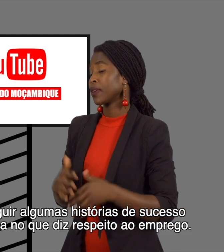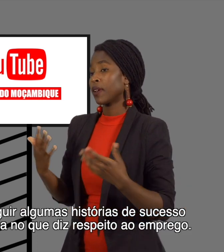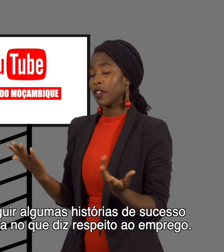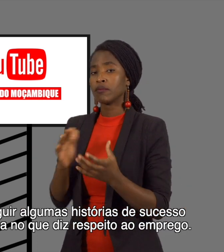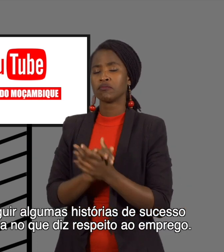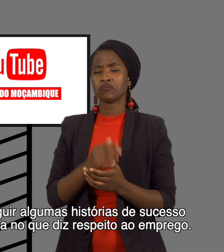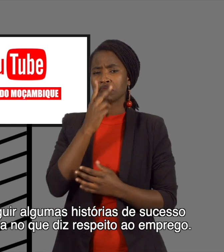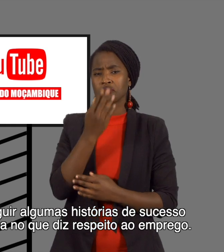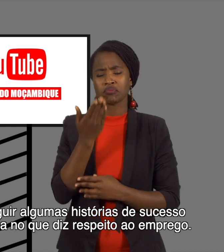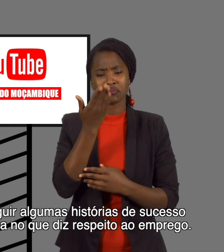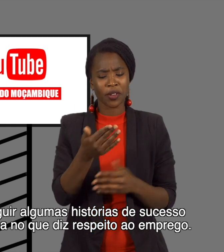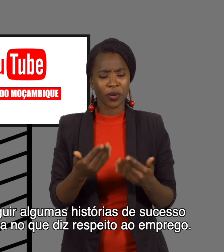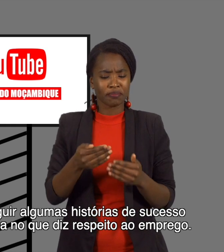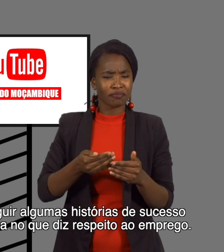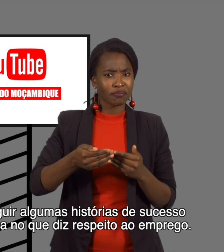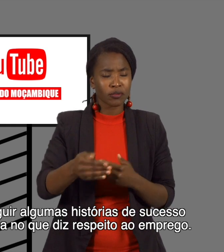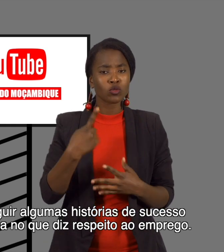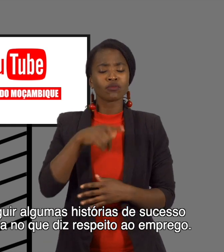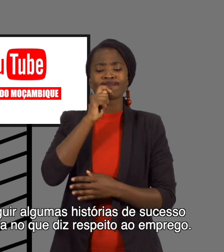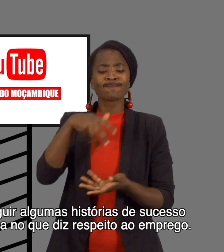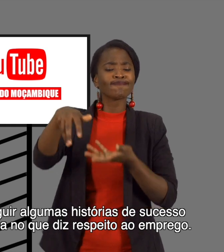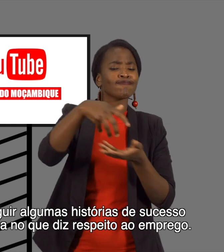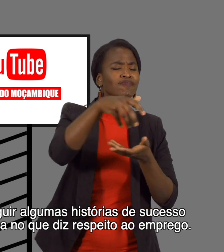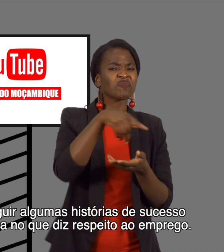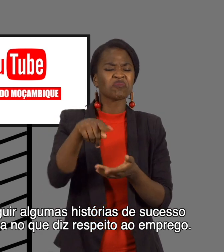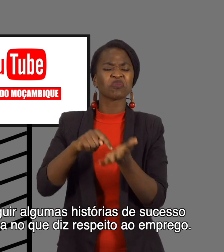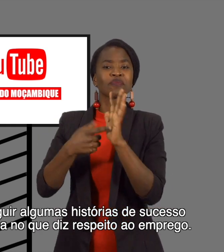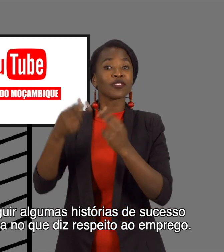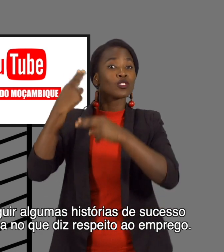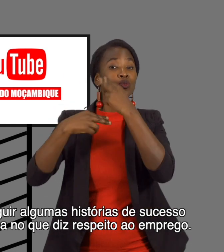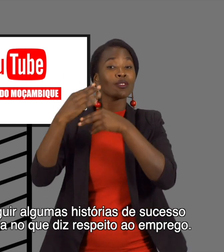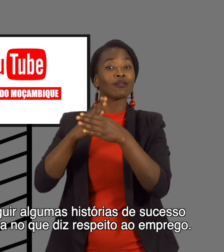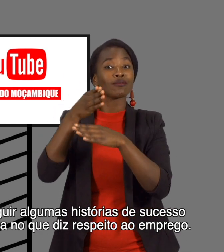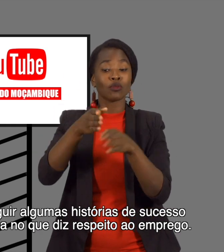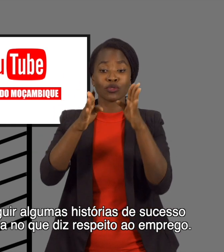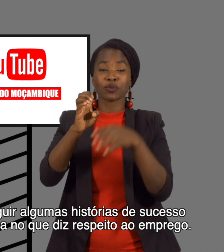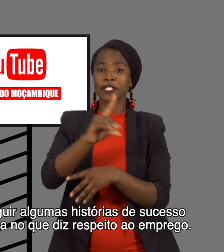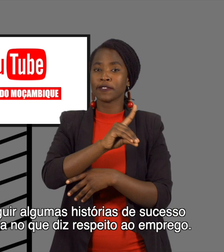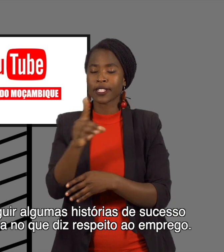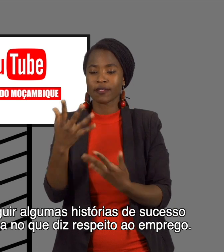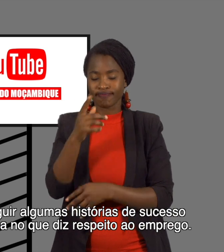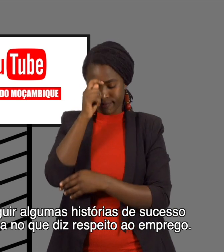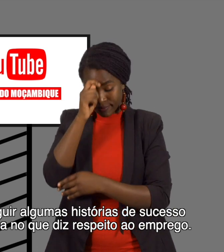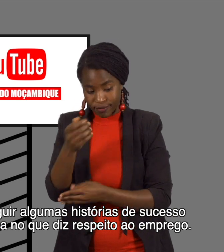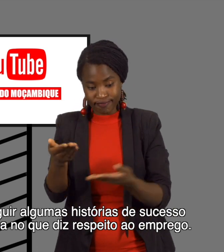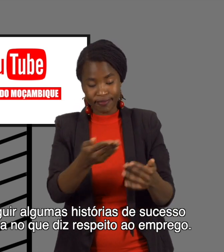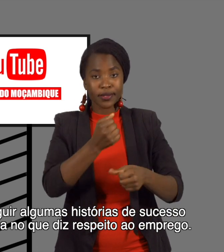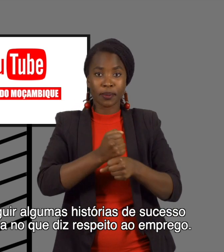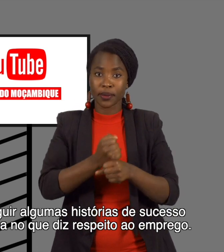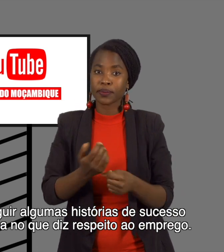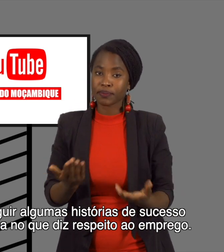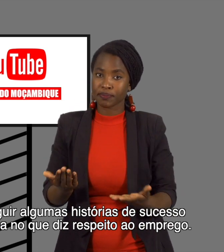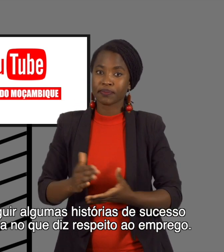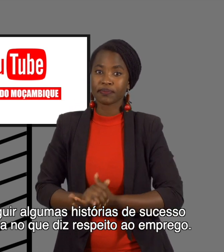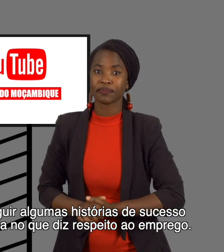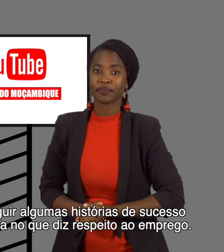Veja na reportagem a seguir algumas histórias de sucesso de pessoas com deficiência no que diz respeito a um